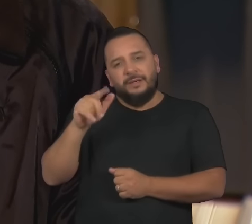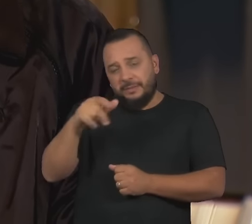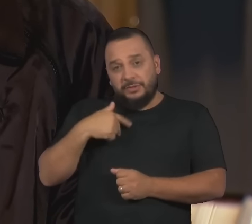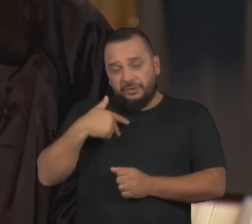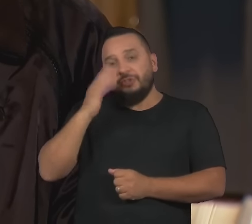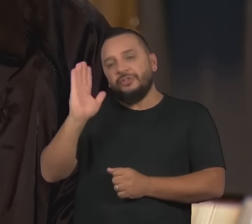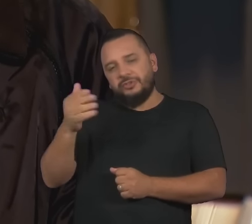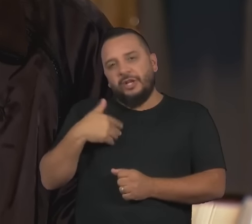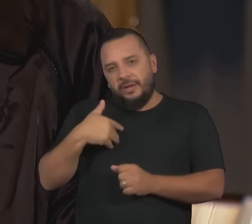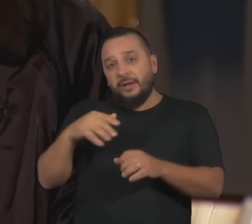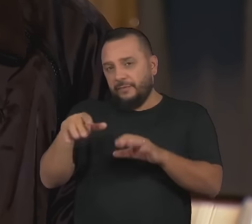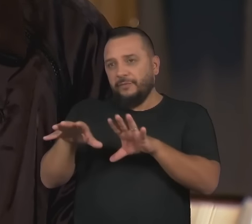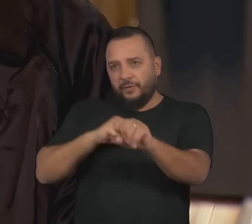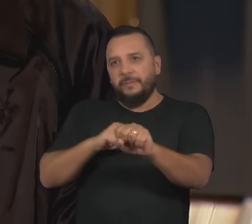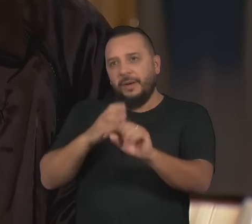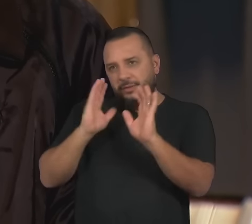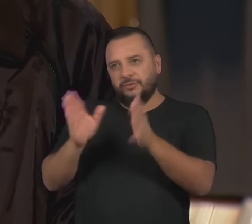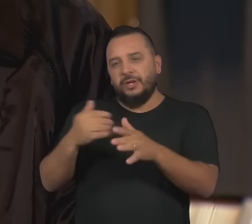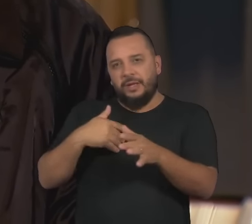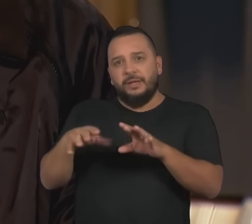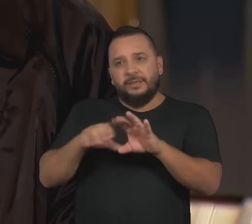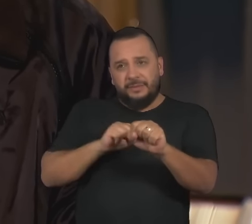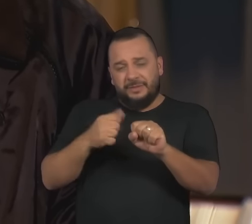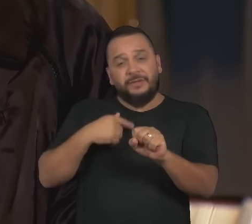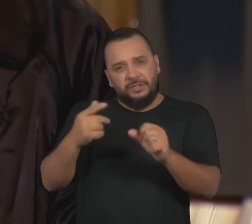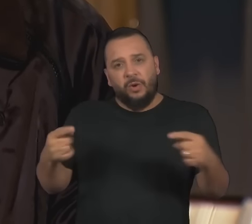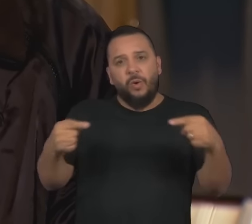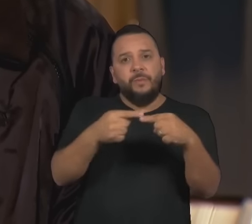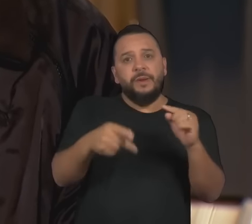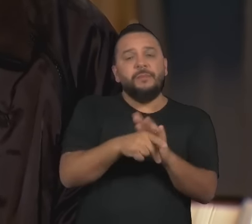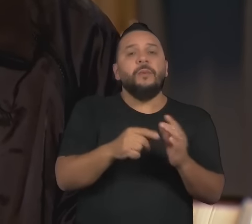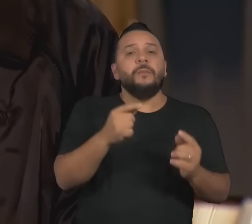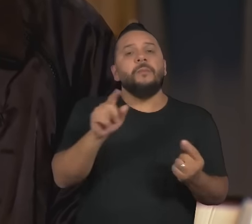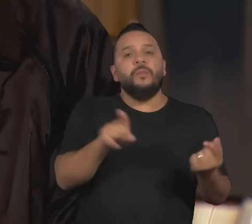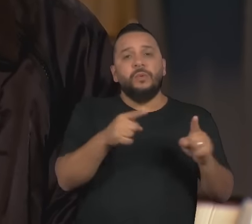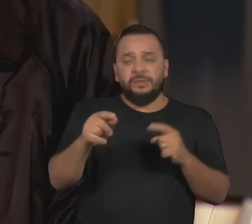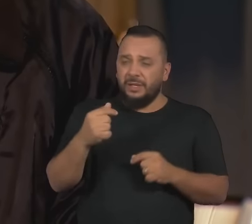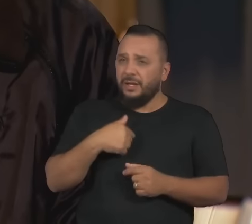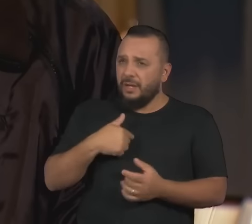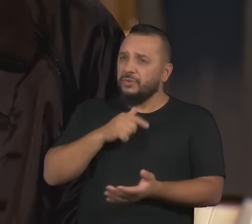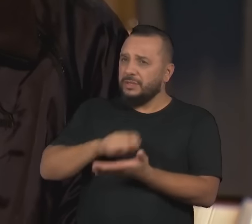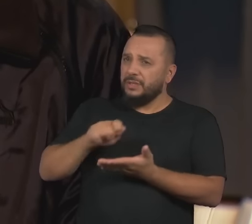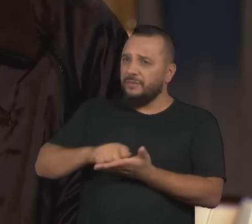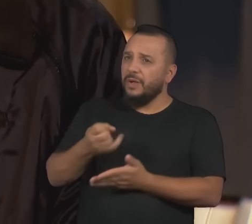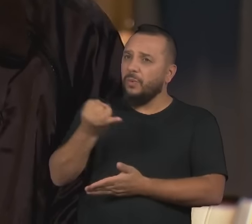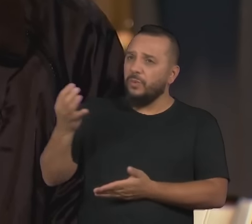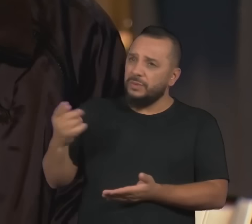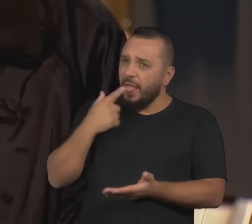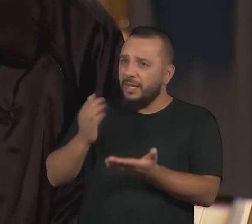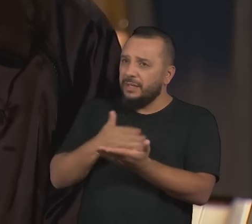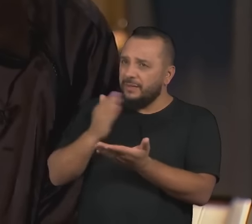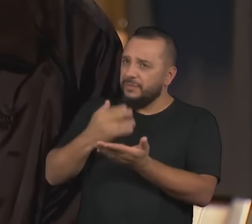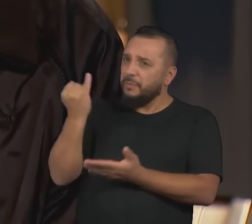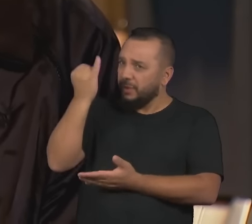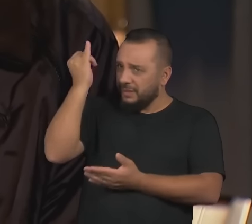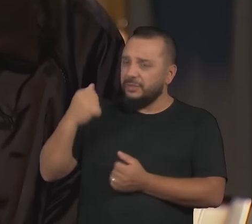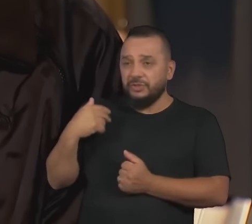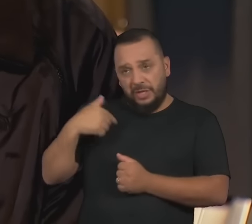UFRJ, escrevi alguns livros que eu considero importantes, Por exemplo, eu escrevi um